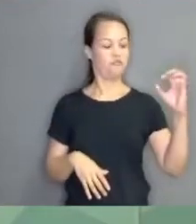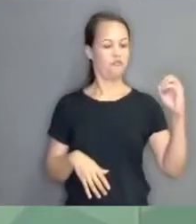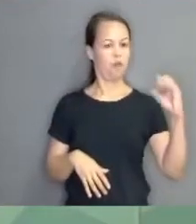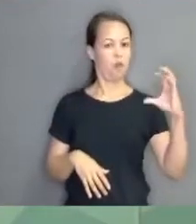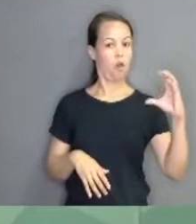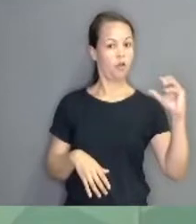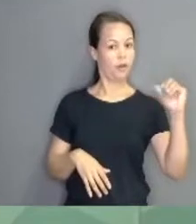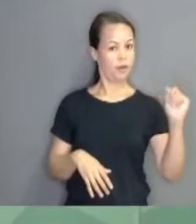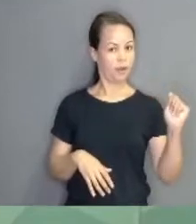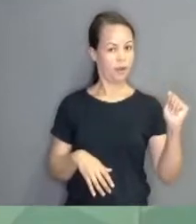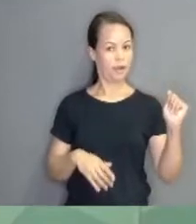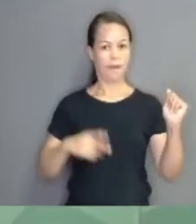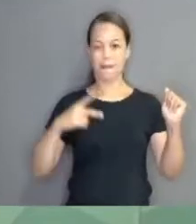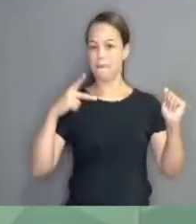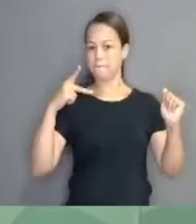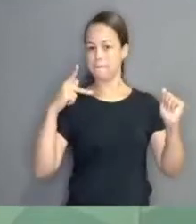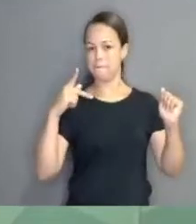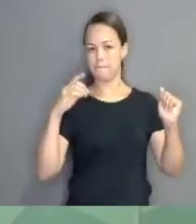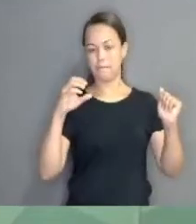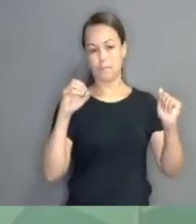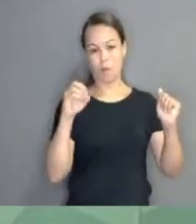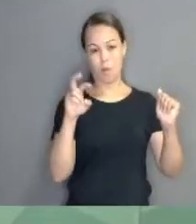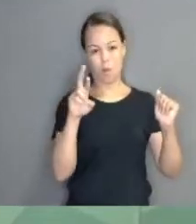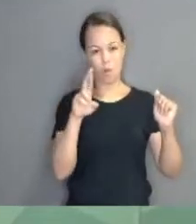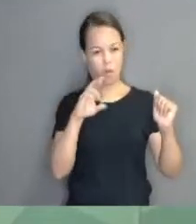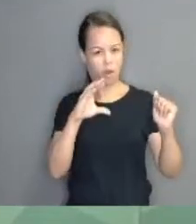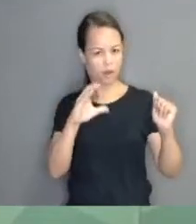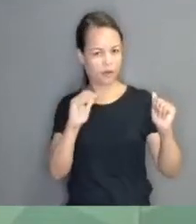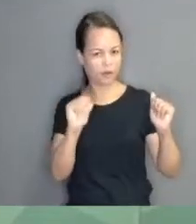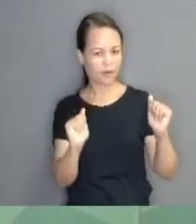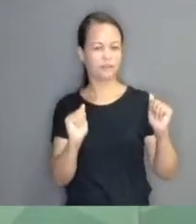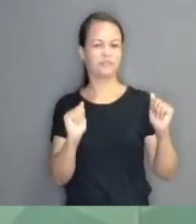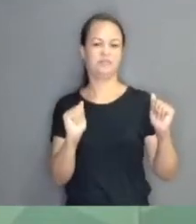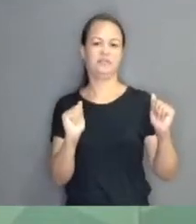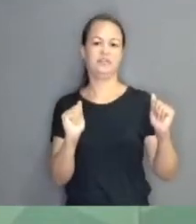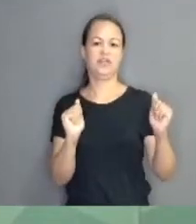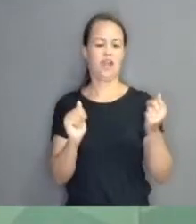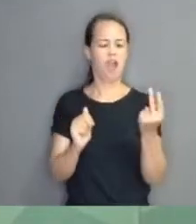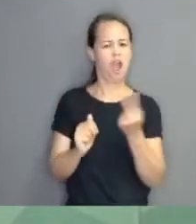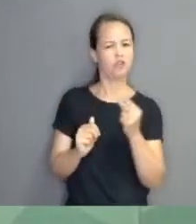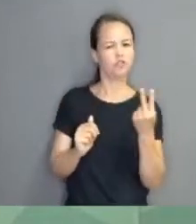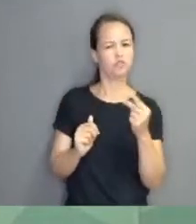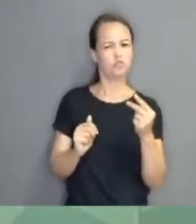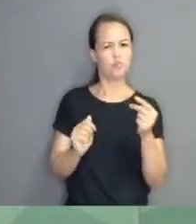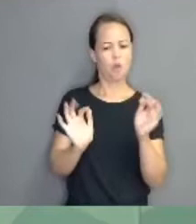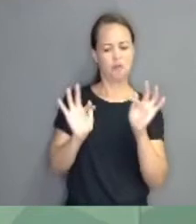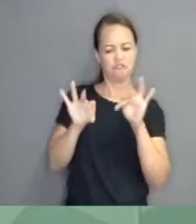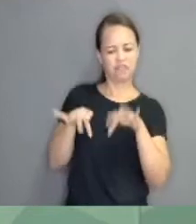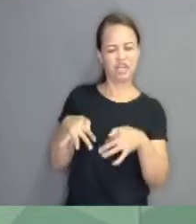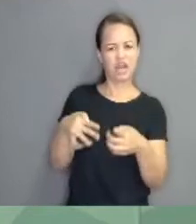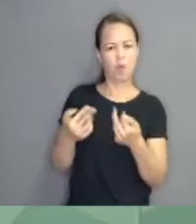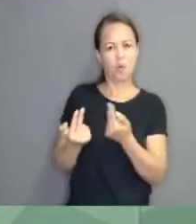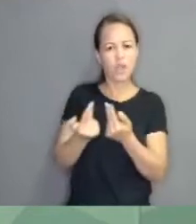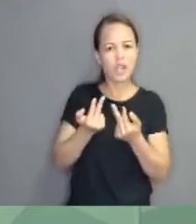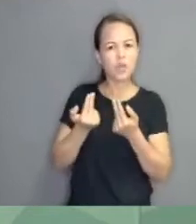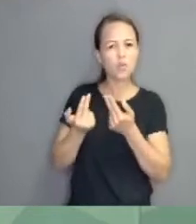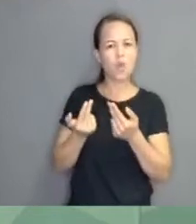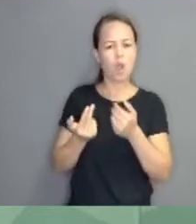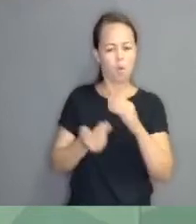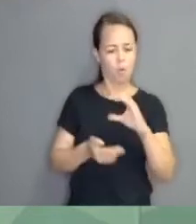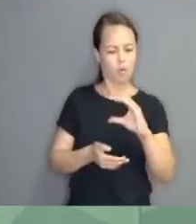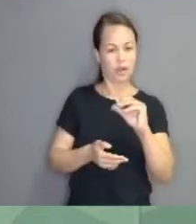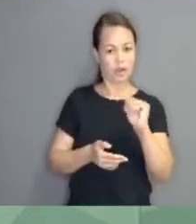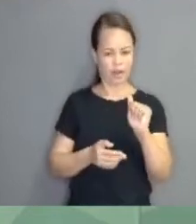porca as duas terminam com a mesma sílaba que eu nunca por isso